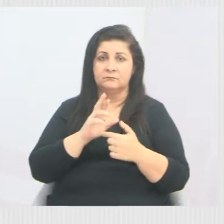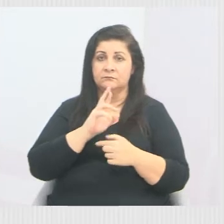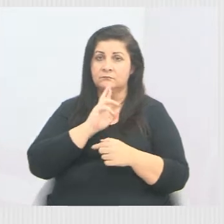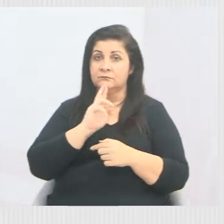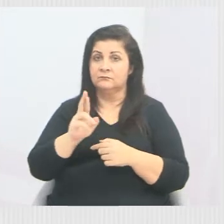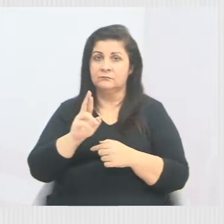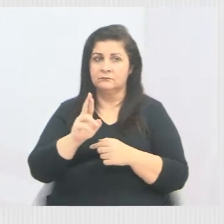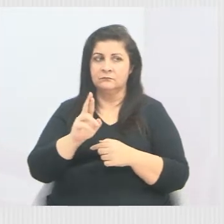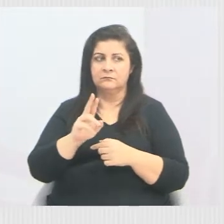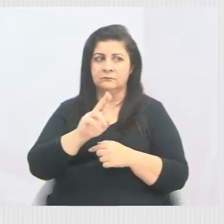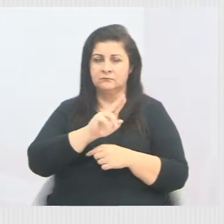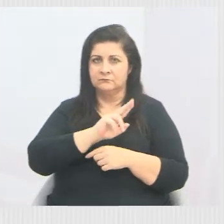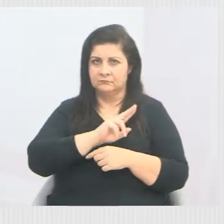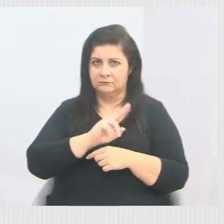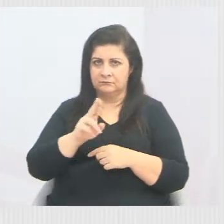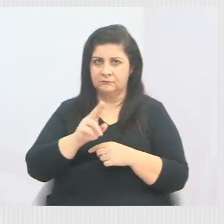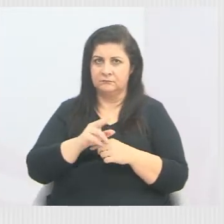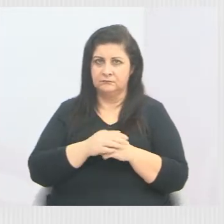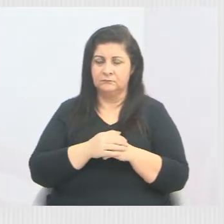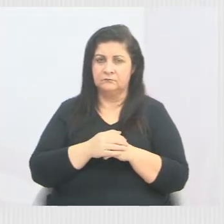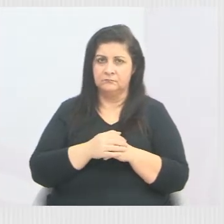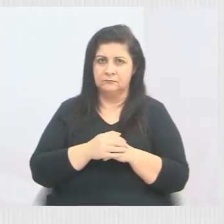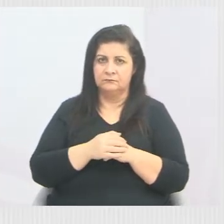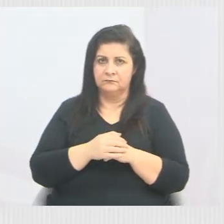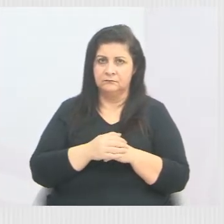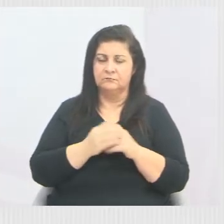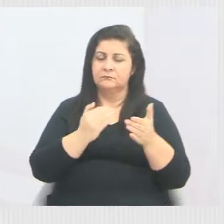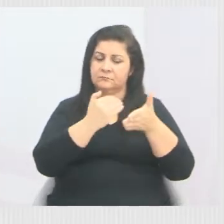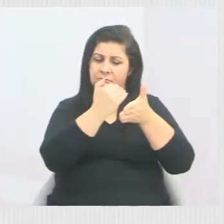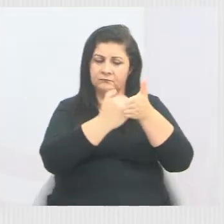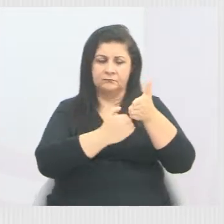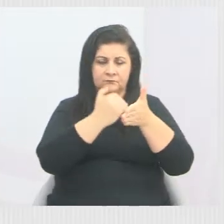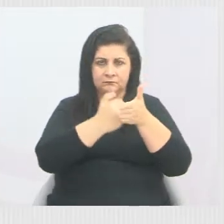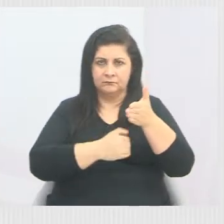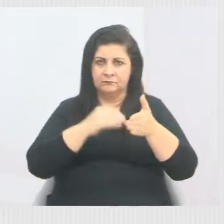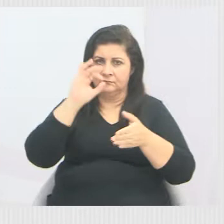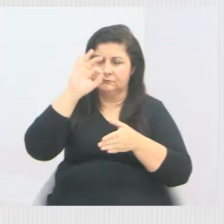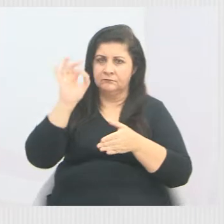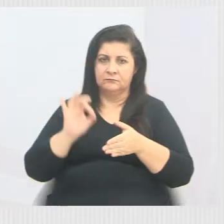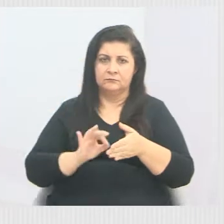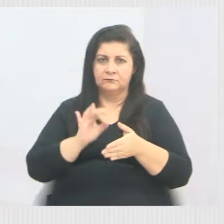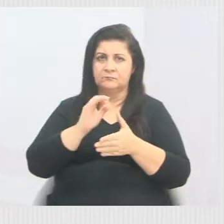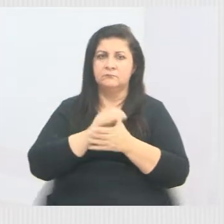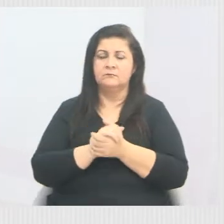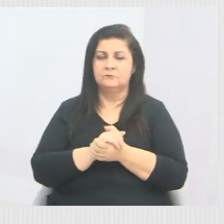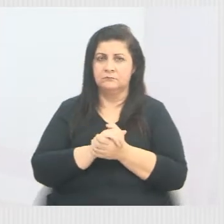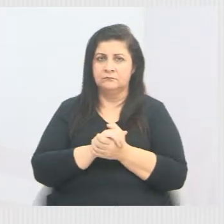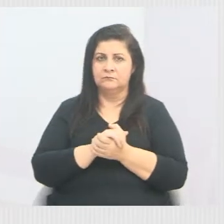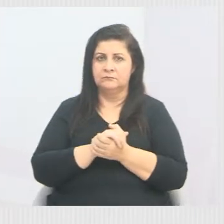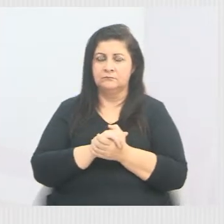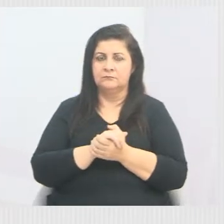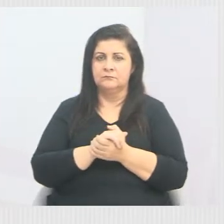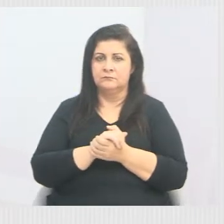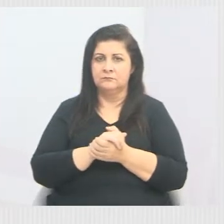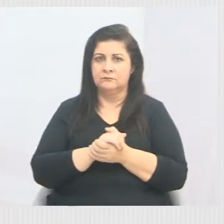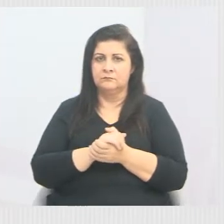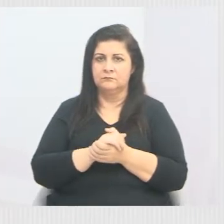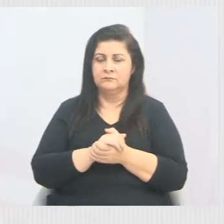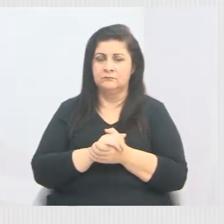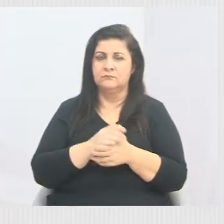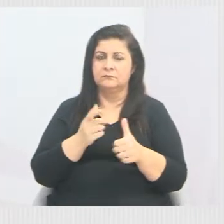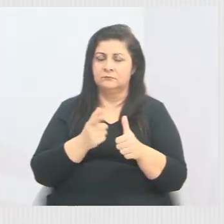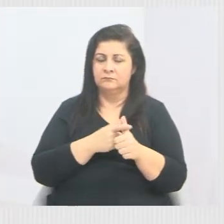resultado nominal. Esse nominal, ele é descontando os juros, tanto de aplicação financeira quanto de